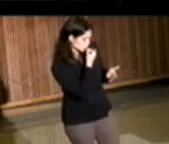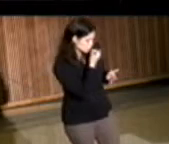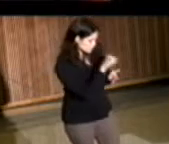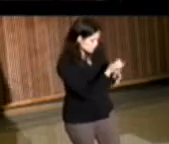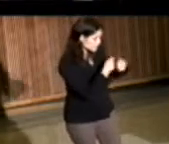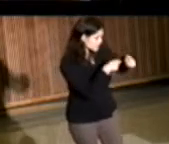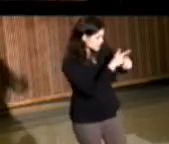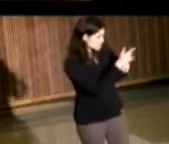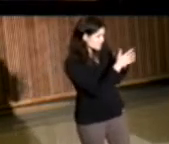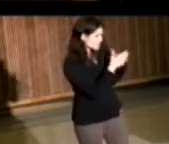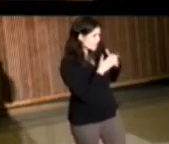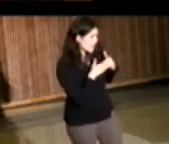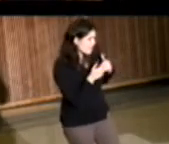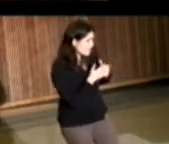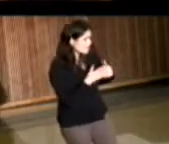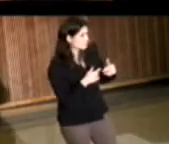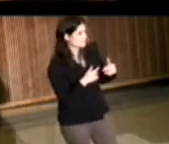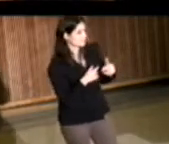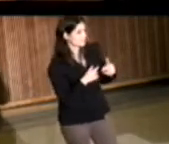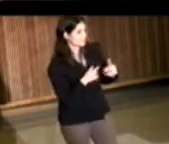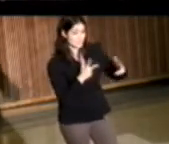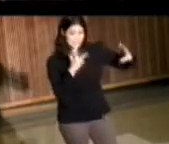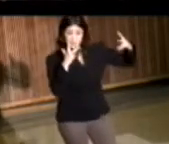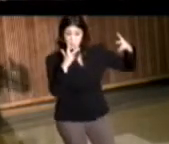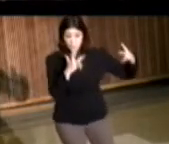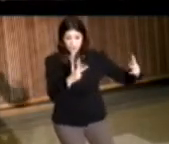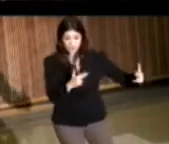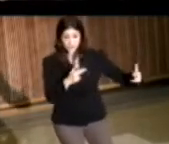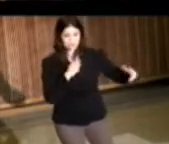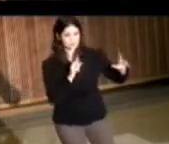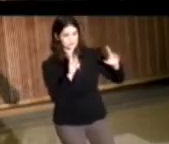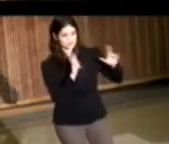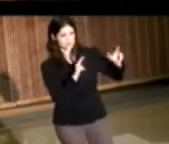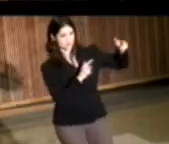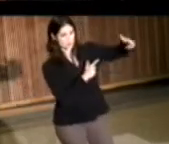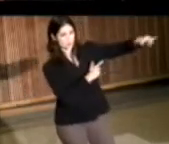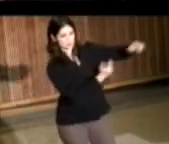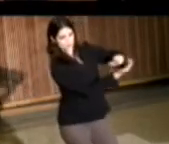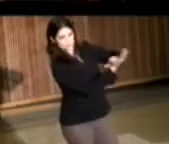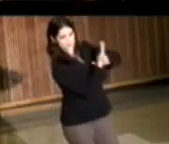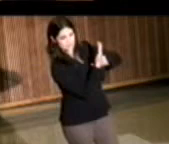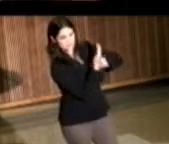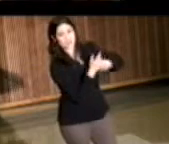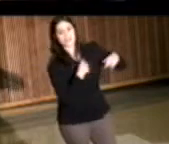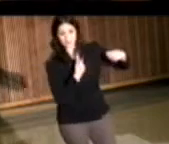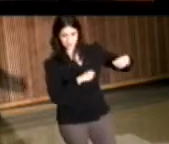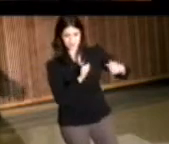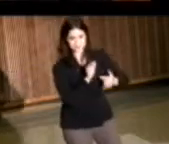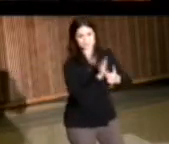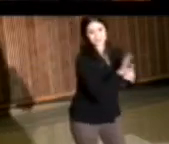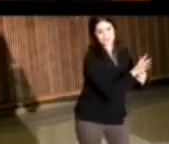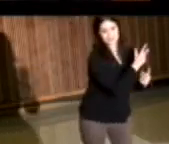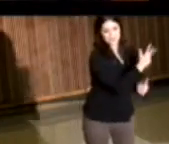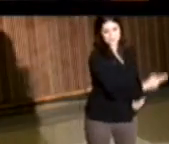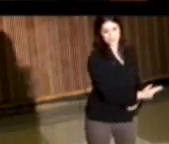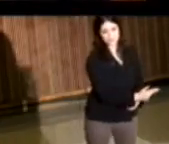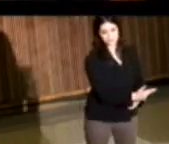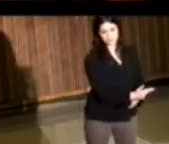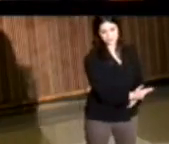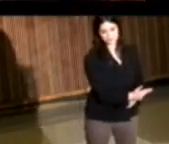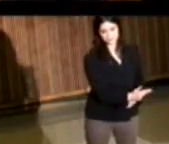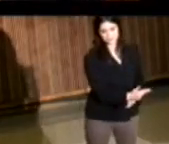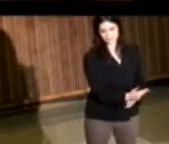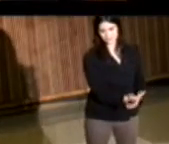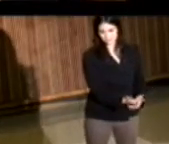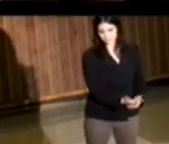a mesma atitude que você espera para com você, retribua, dê aos outros.